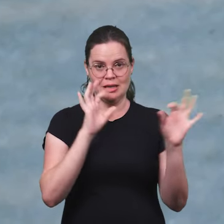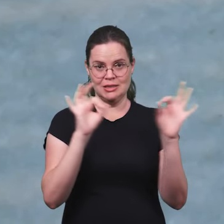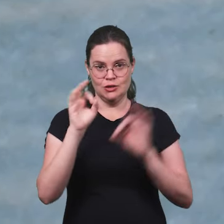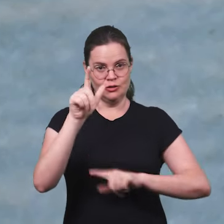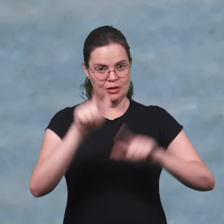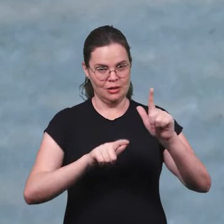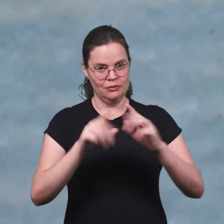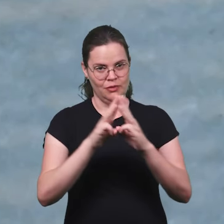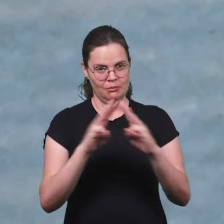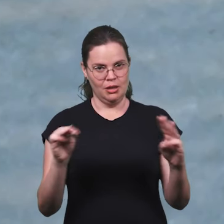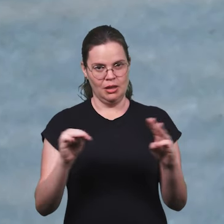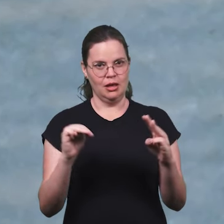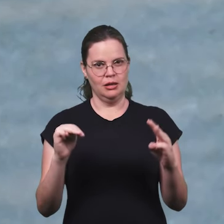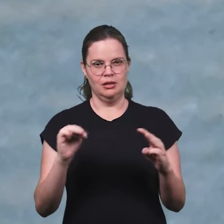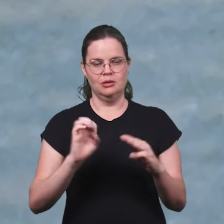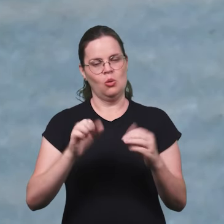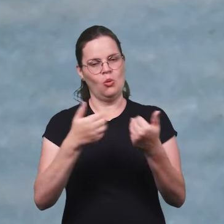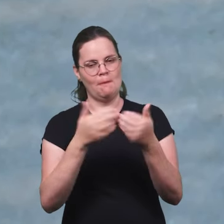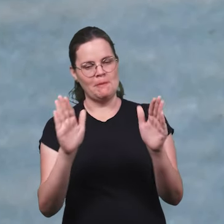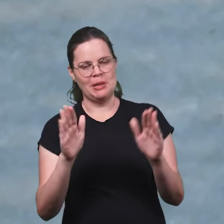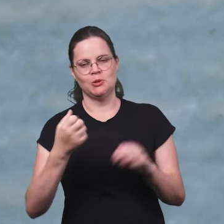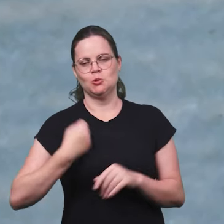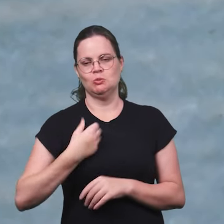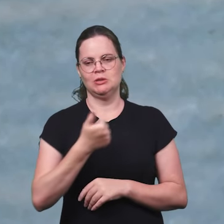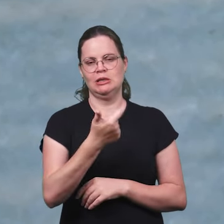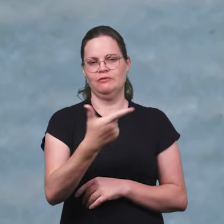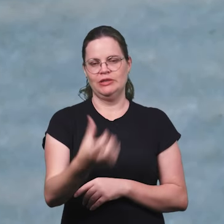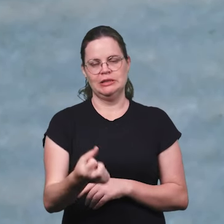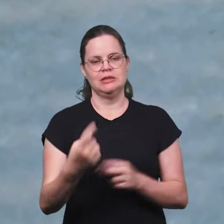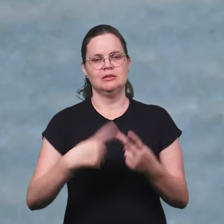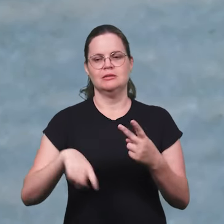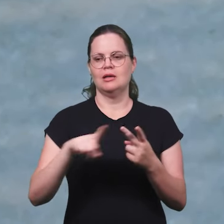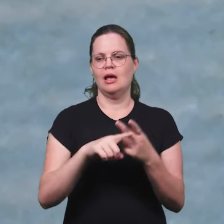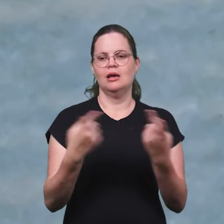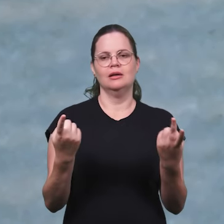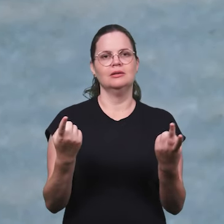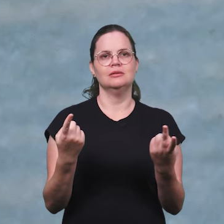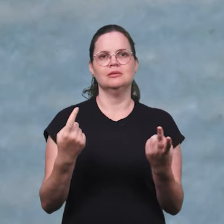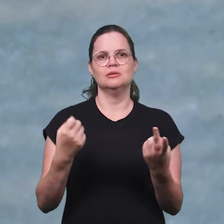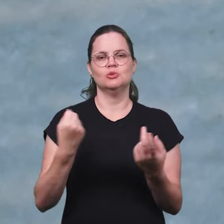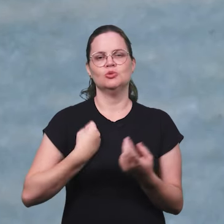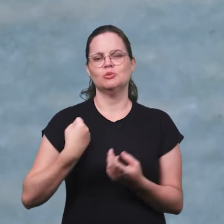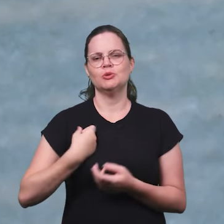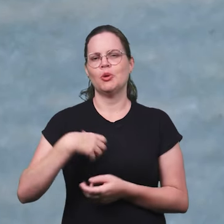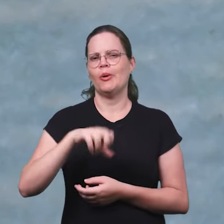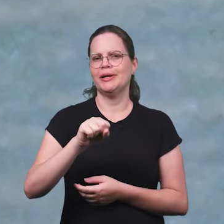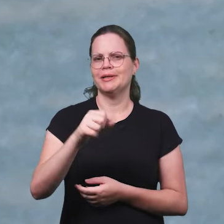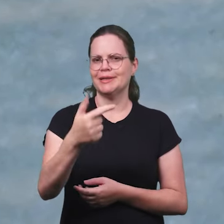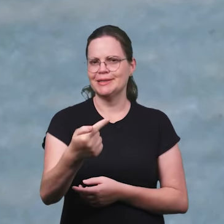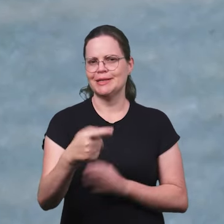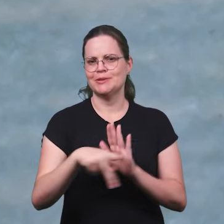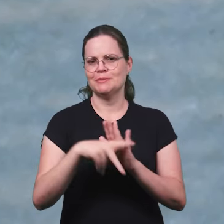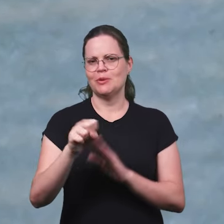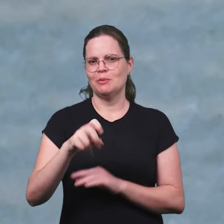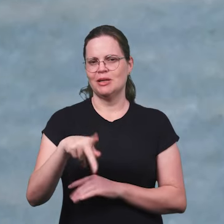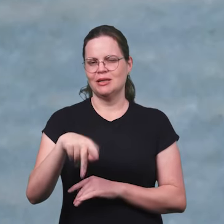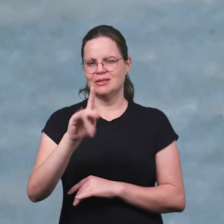assistindo pela TV aberta, canal 126 do Sistema RO da Embratel, canal 87 da Sky Livre,